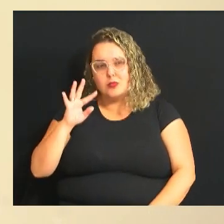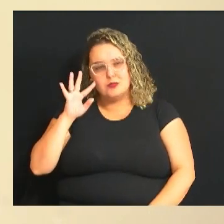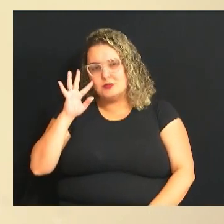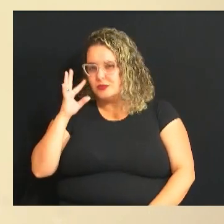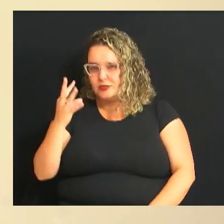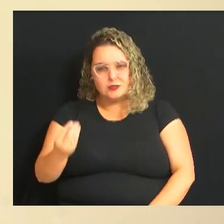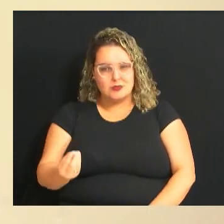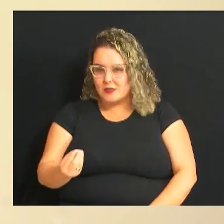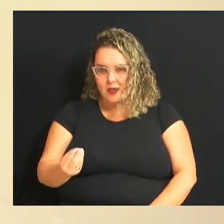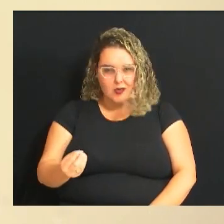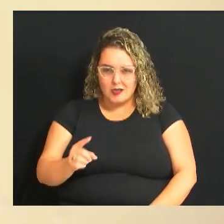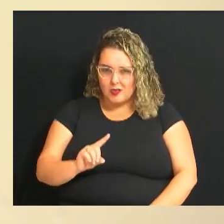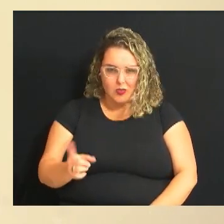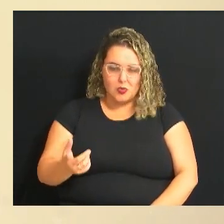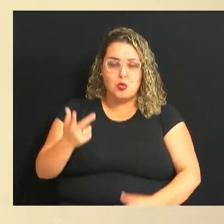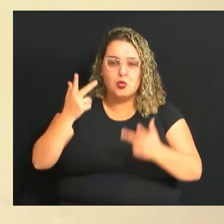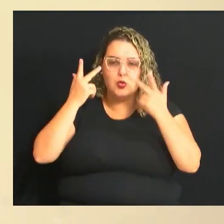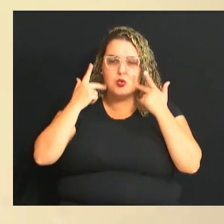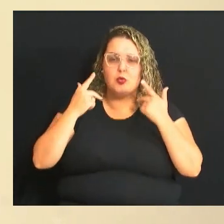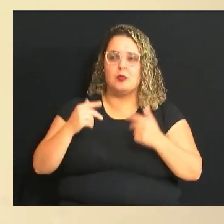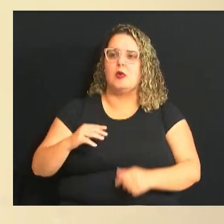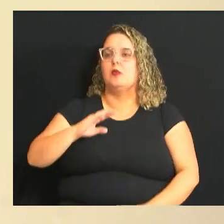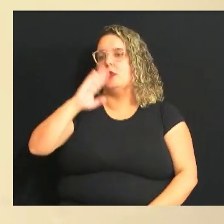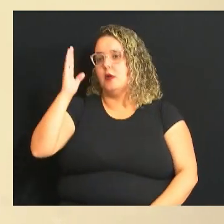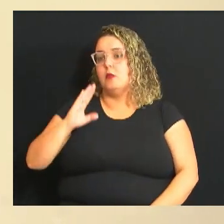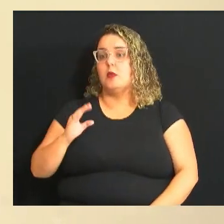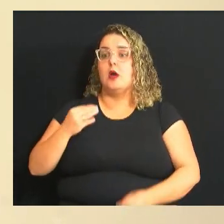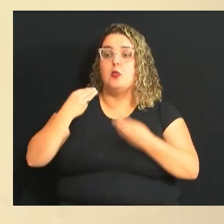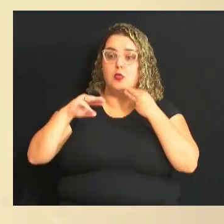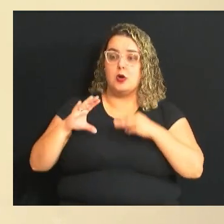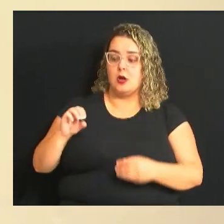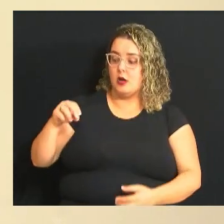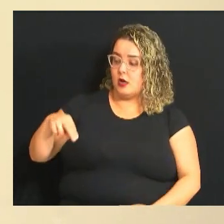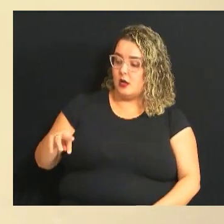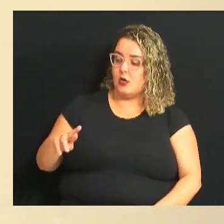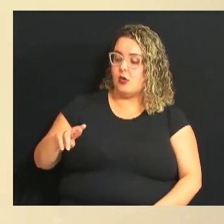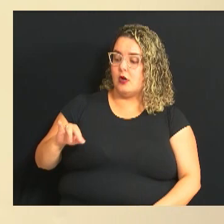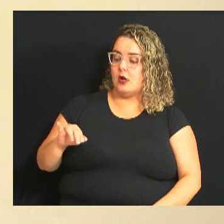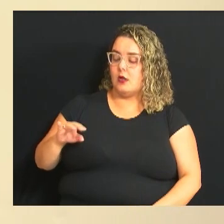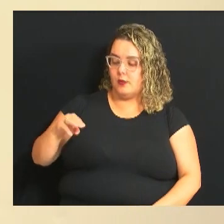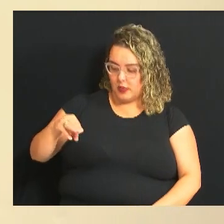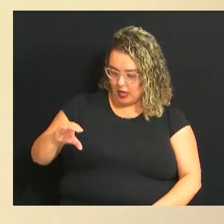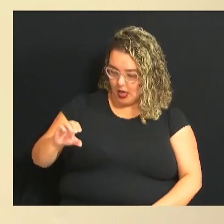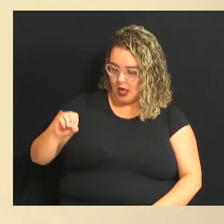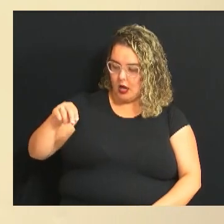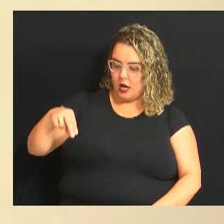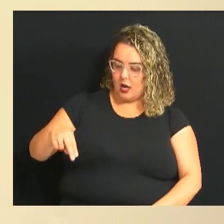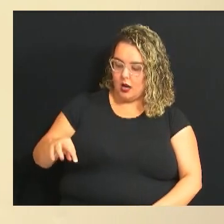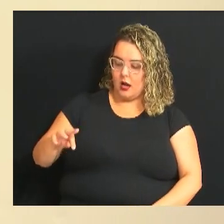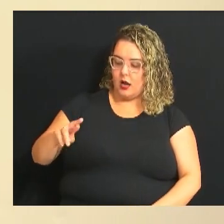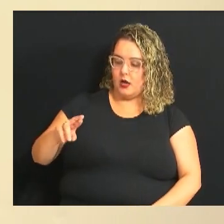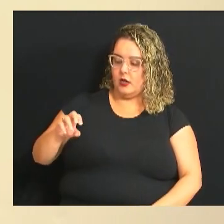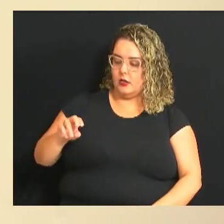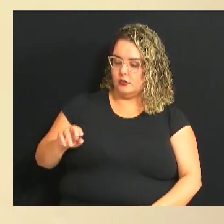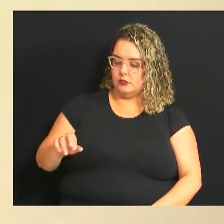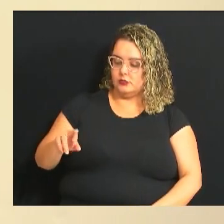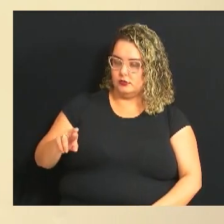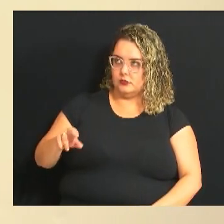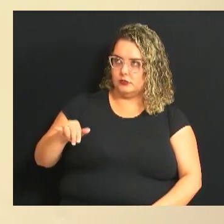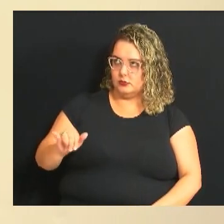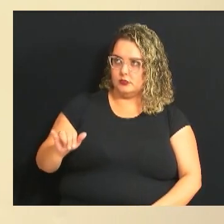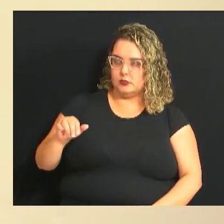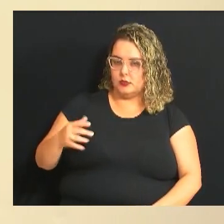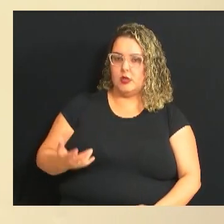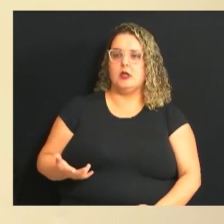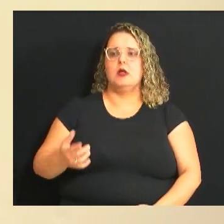desconhecida do normal da cultura brasileira Então como como a música country ela ela essa semelha tipo